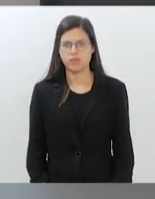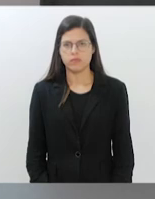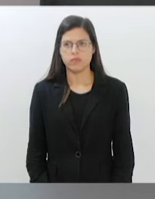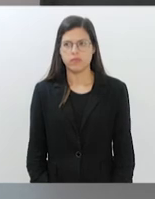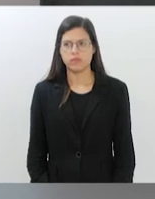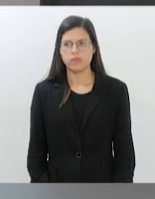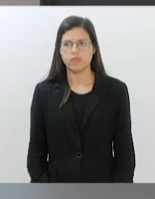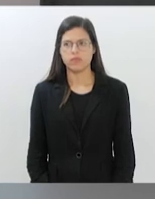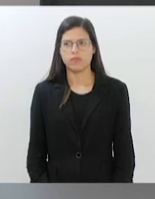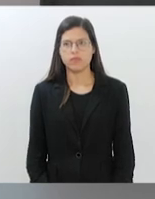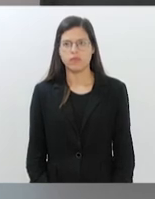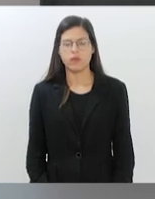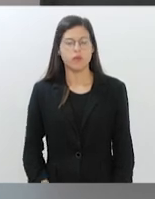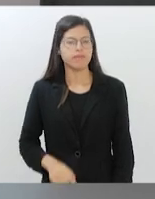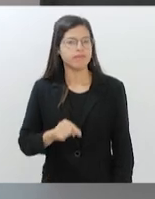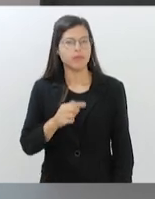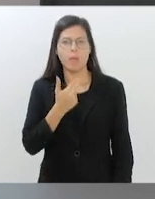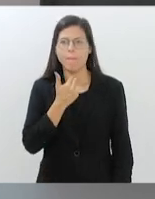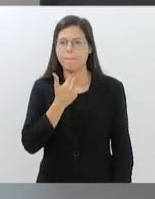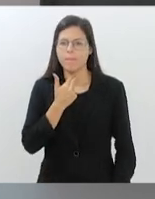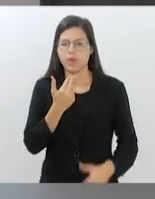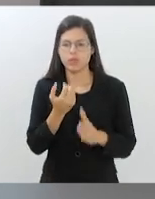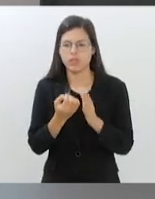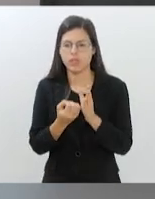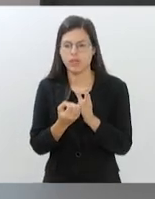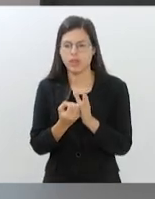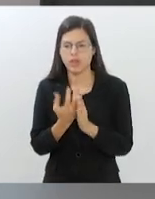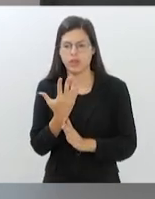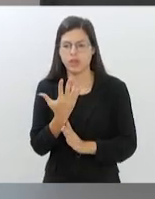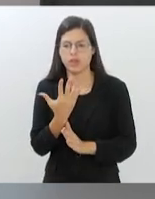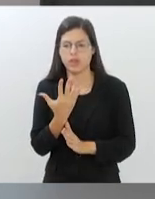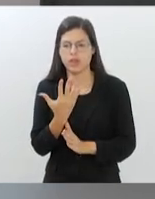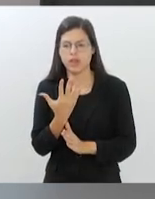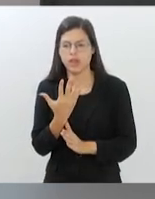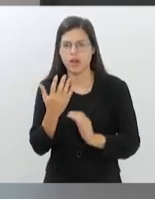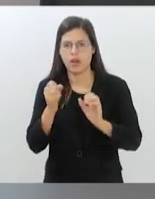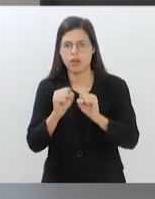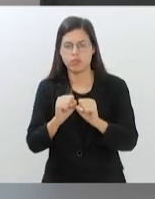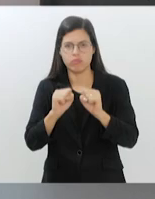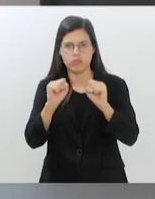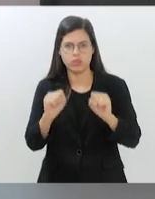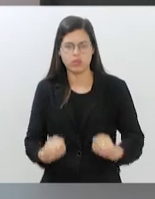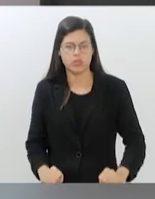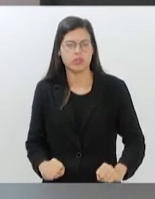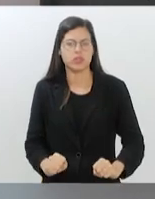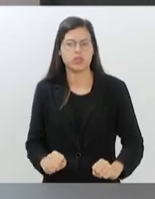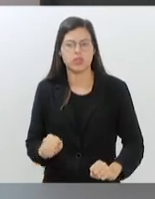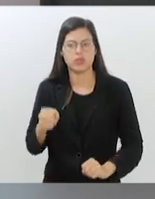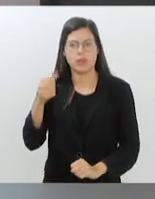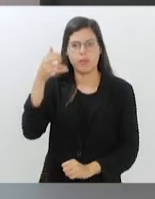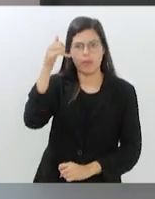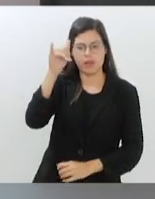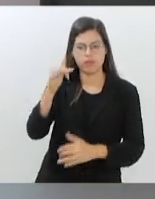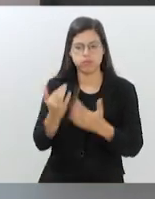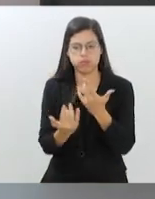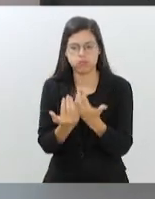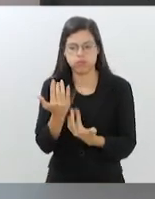você não pode criar um sistema de prevenção de incêndios